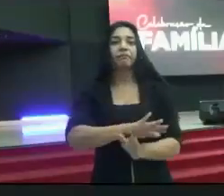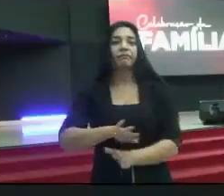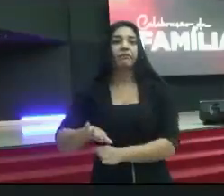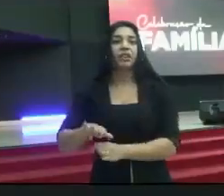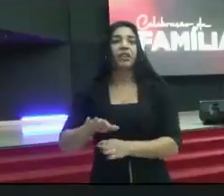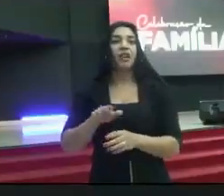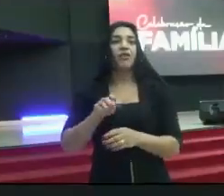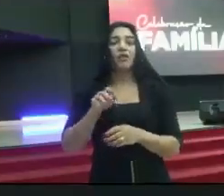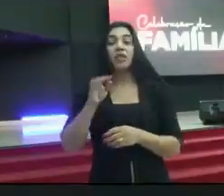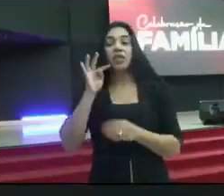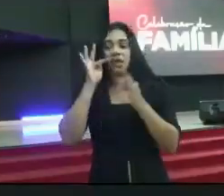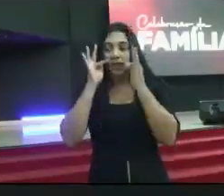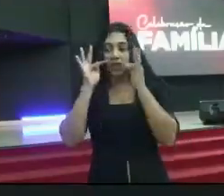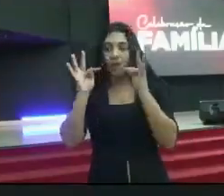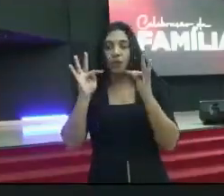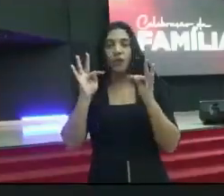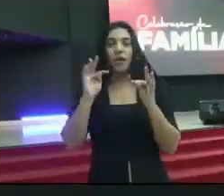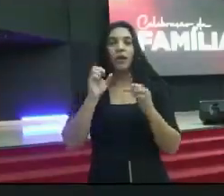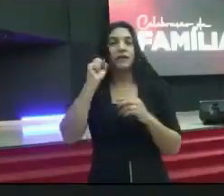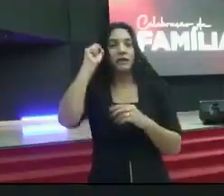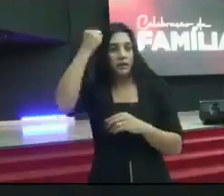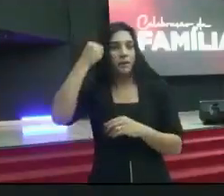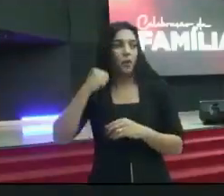Quando o Rui Marcos tinha 4 anos de idade,